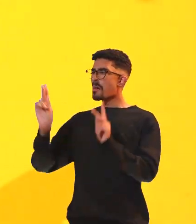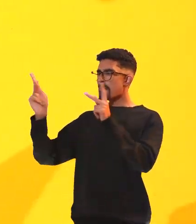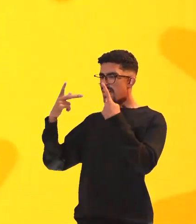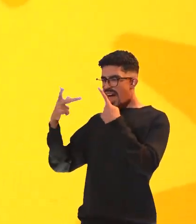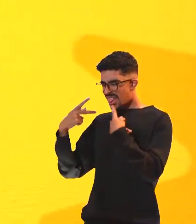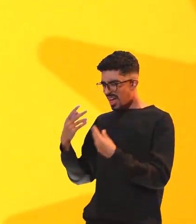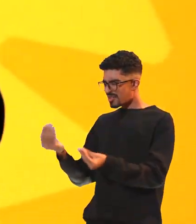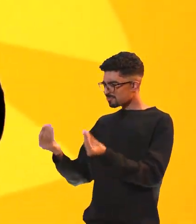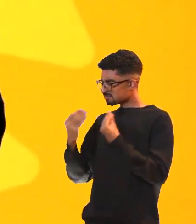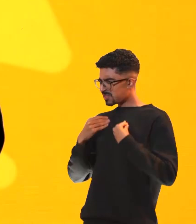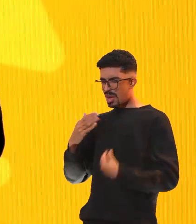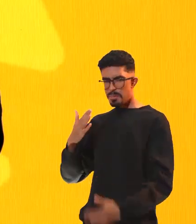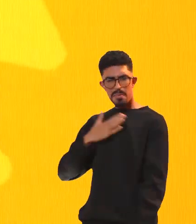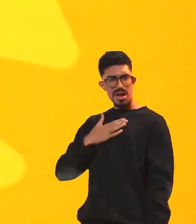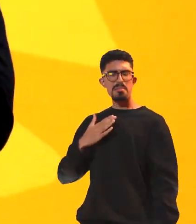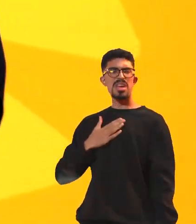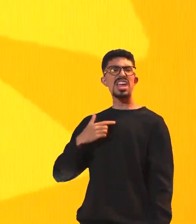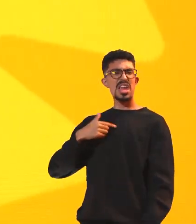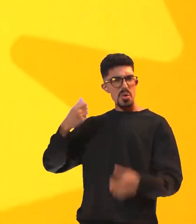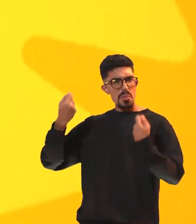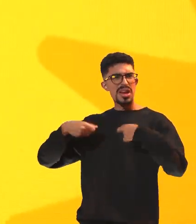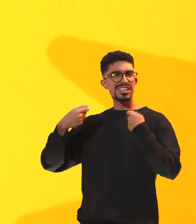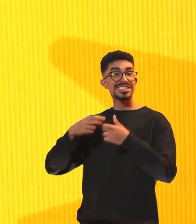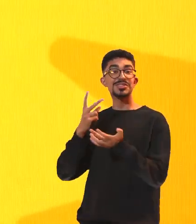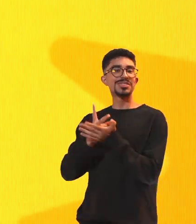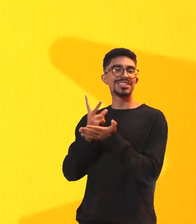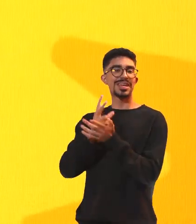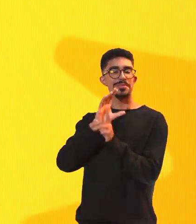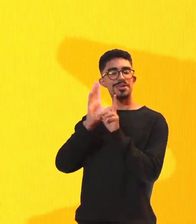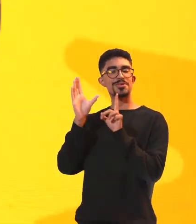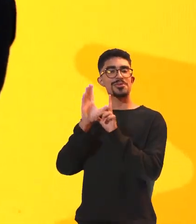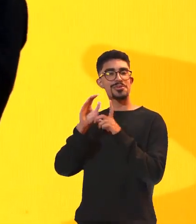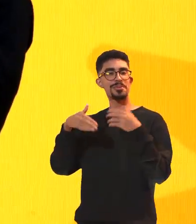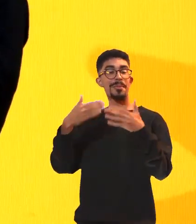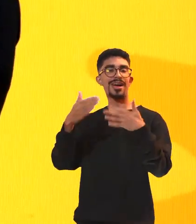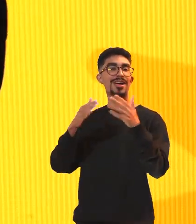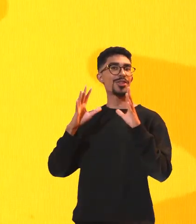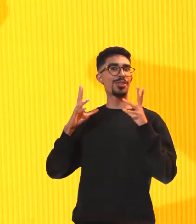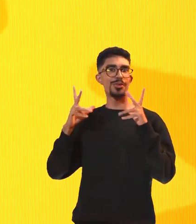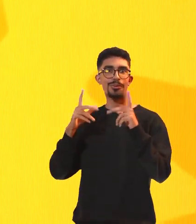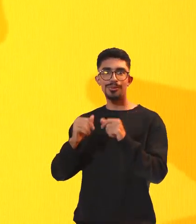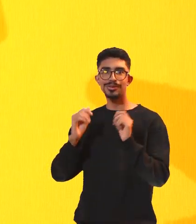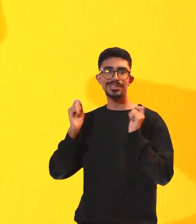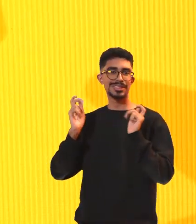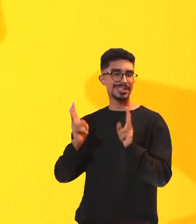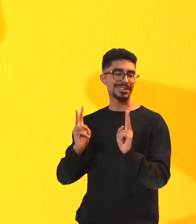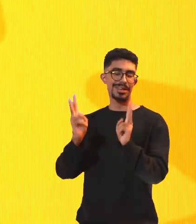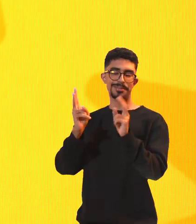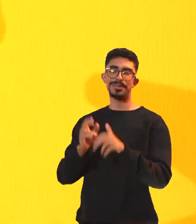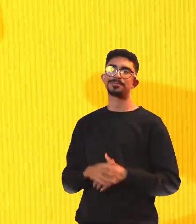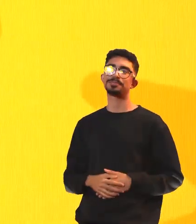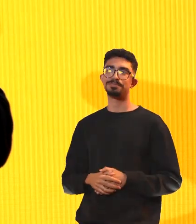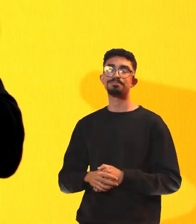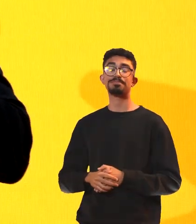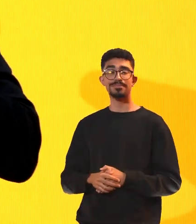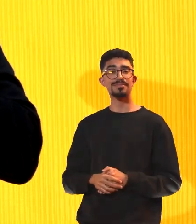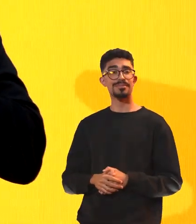preciso mesmo. É isso. Coração aberto. Quero crescer, quero honrar o Senhor. Quero